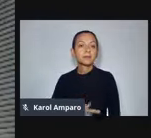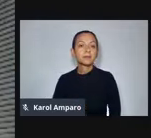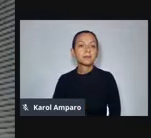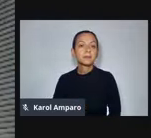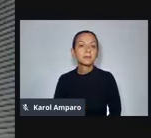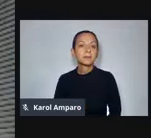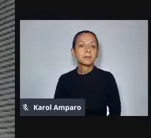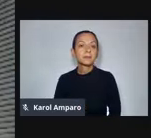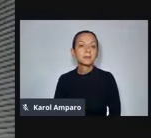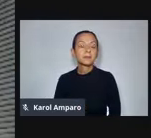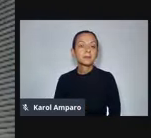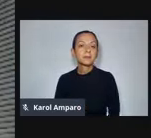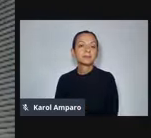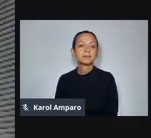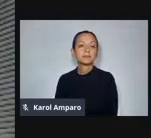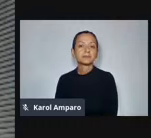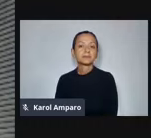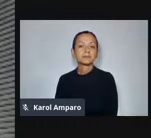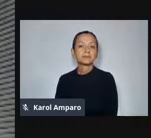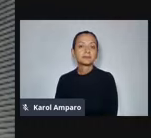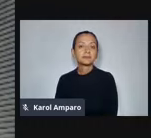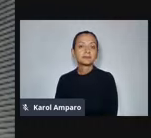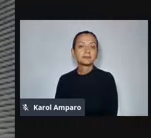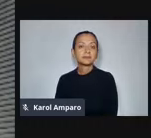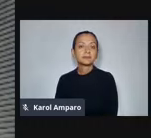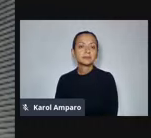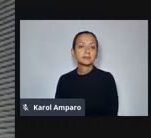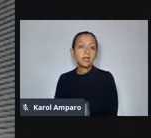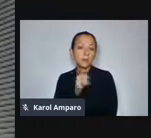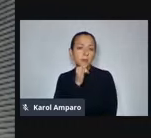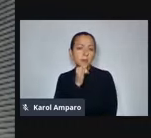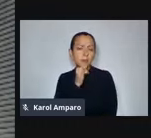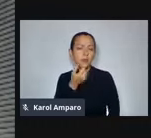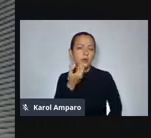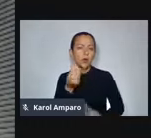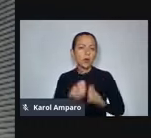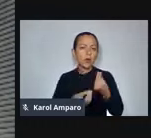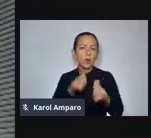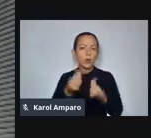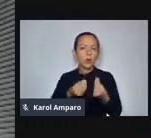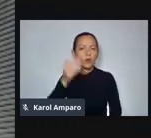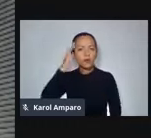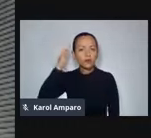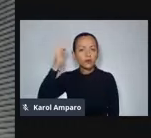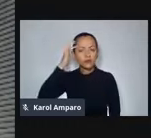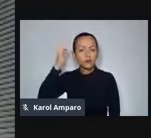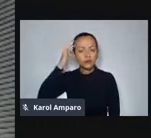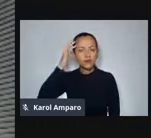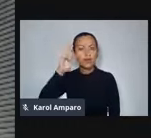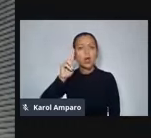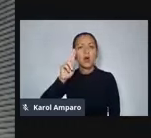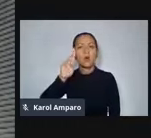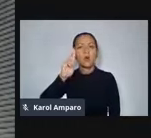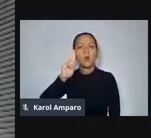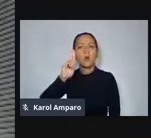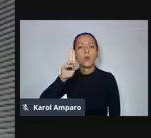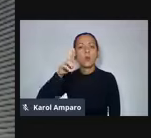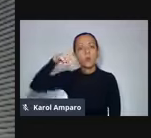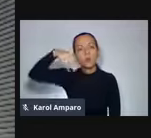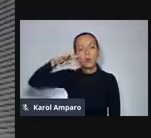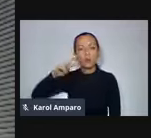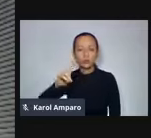como é que eu vou fazer essa filosofia, né, Ubuntu, baseada nos princípios da lealdade,